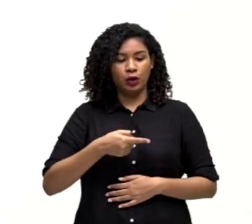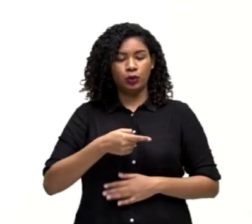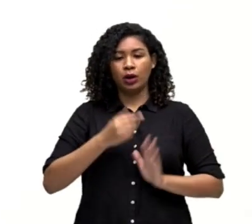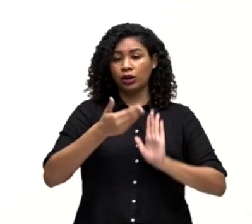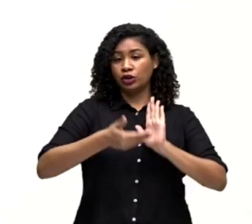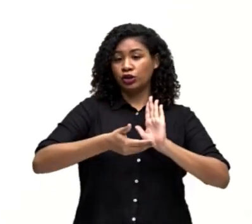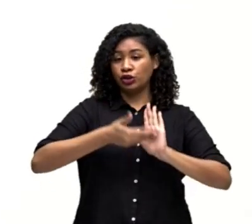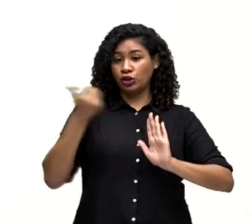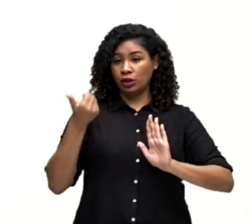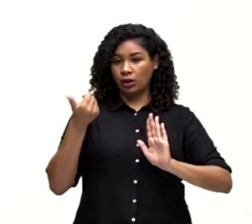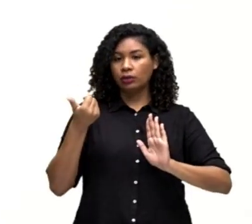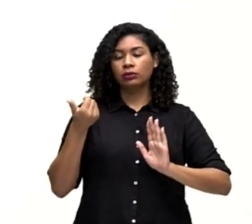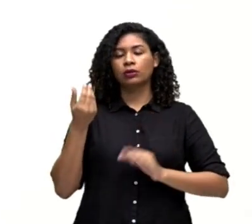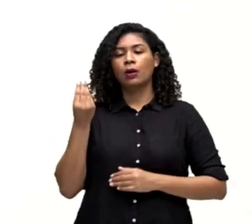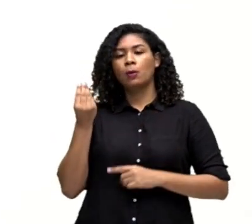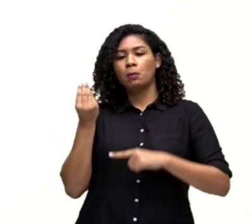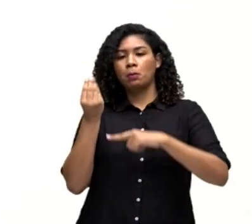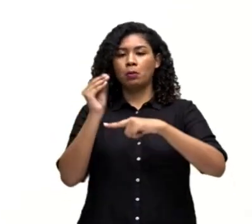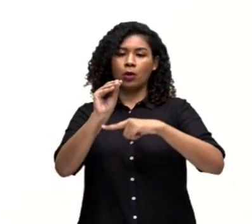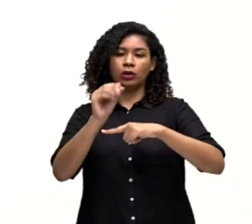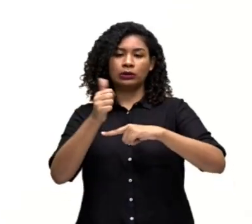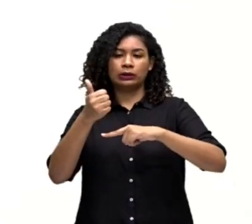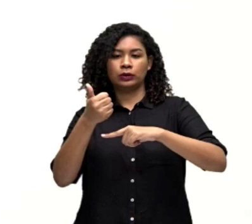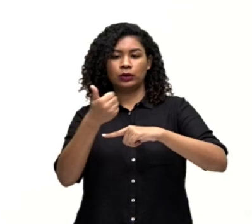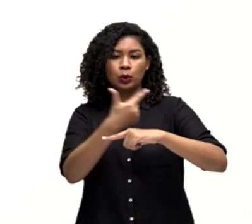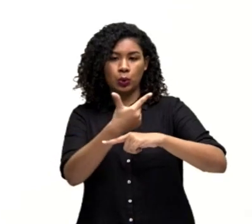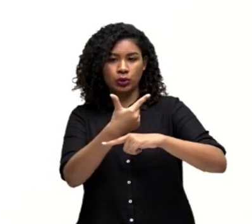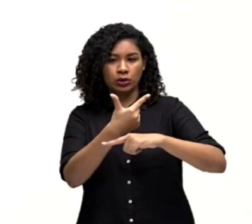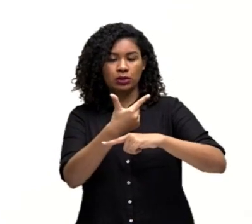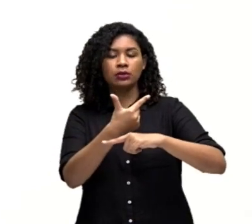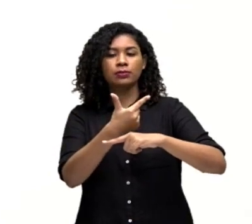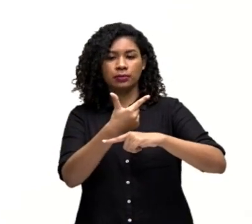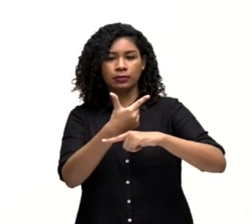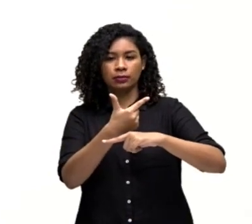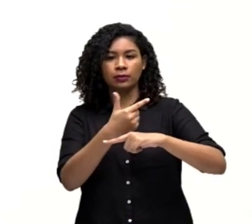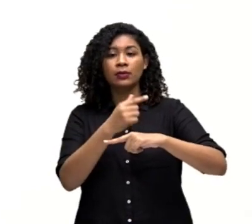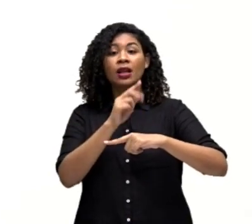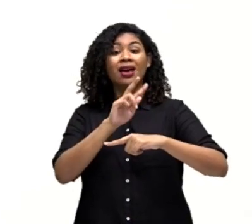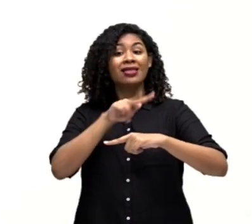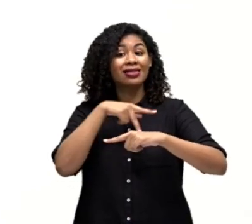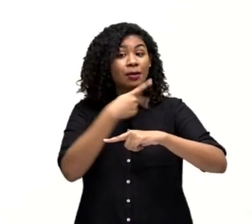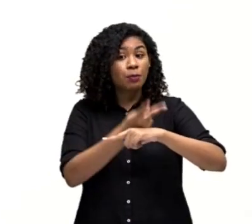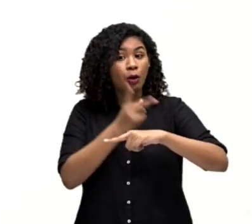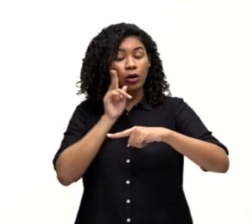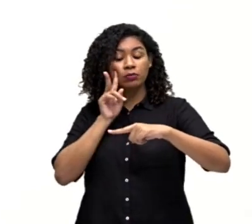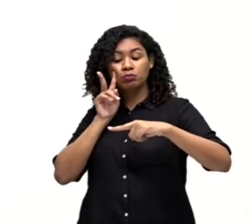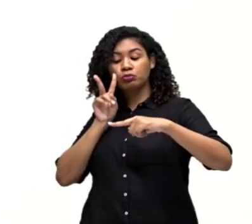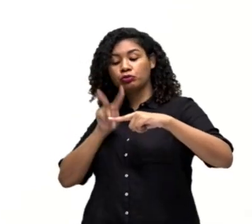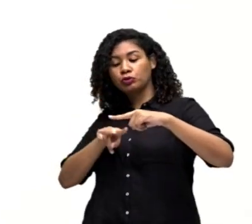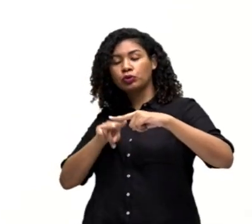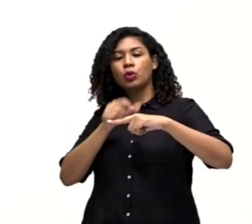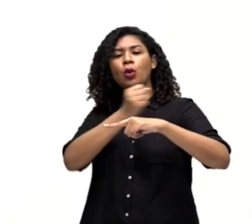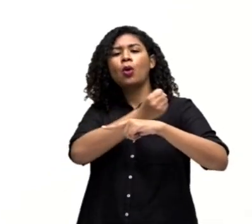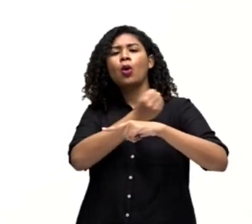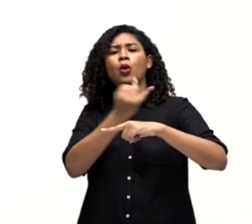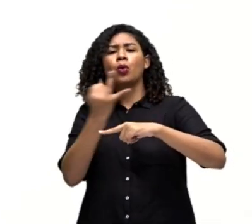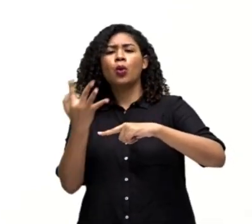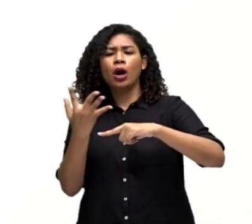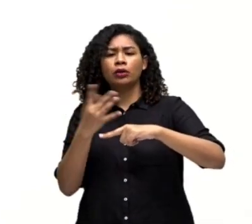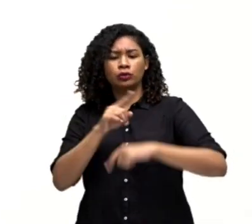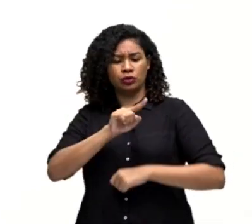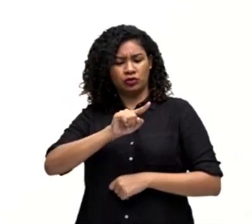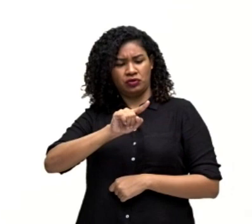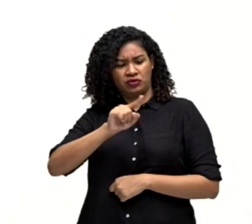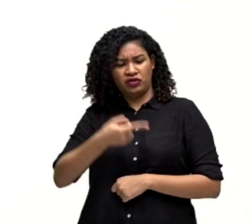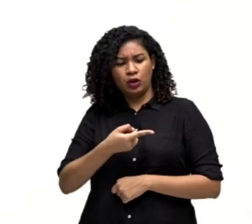será o nosso numerador. Em seguida, você verifica a quantidade de casas decimais.